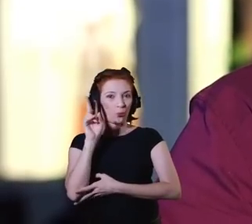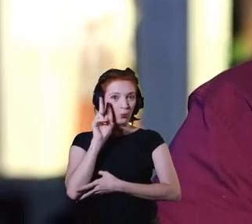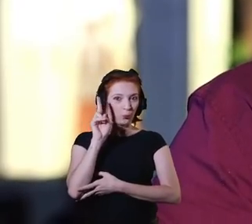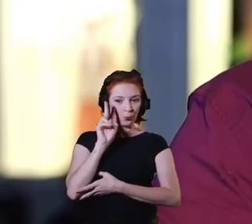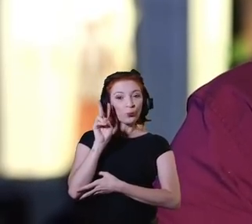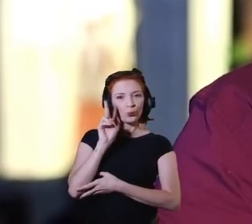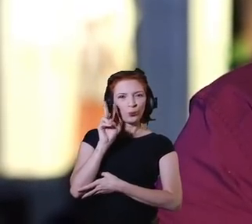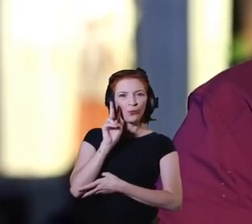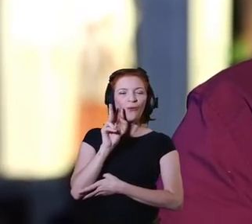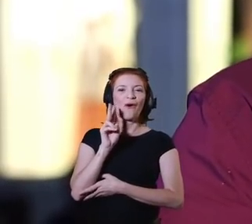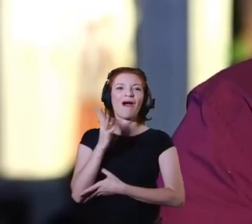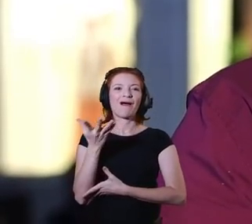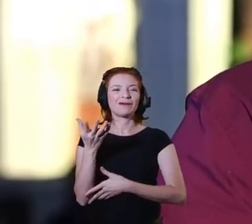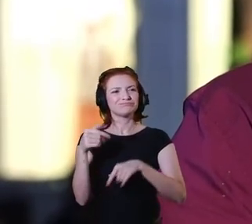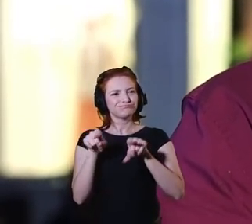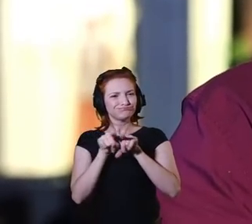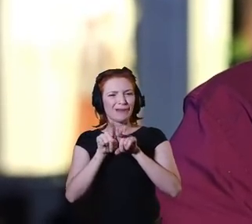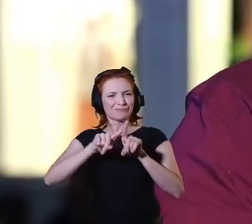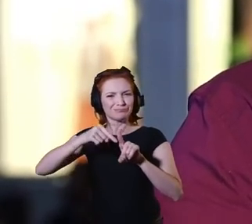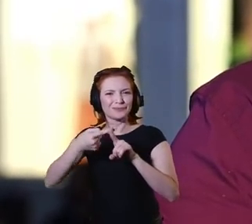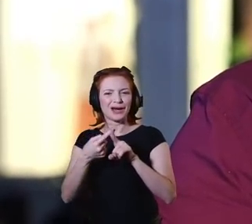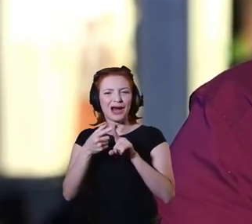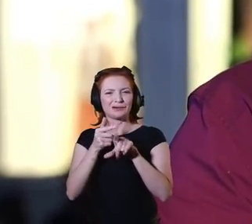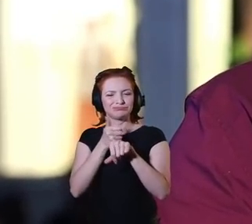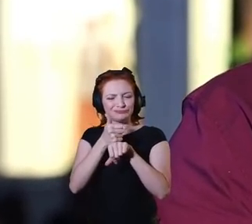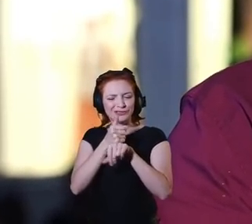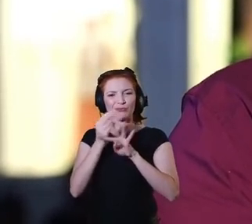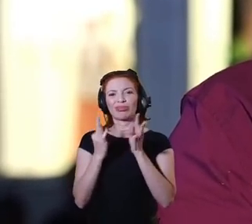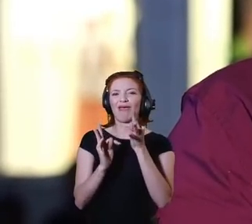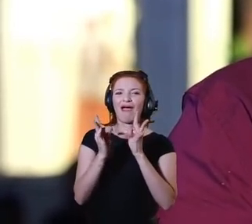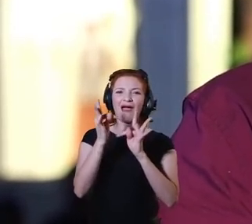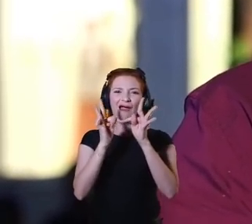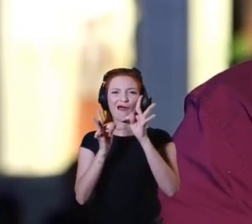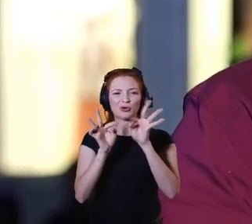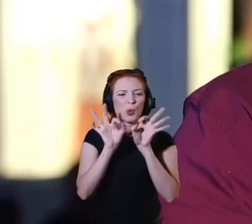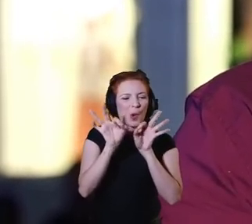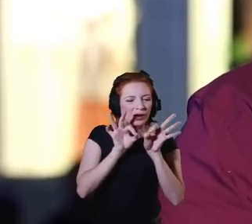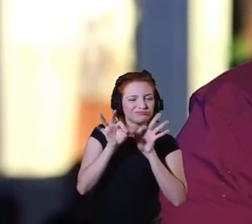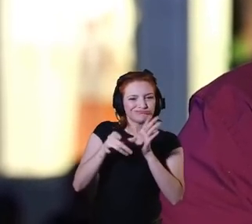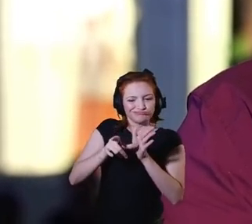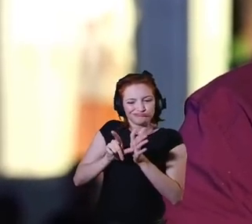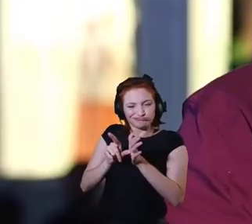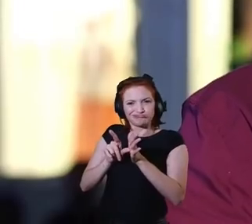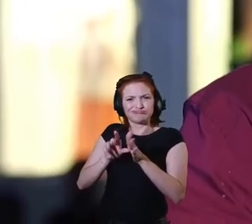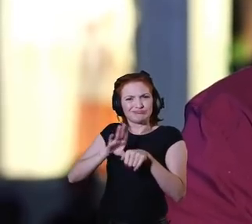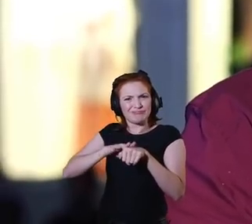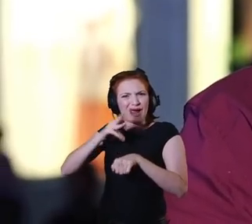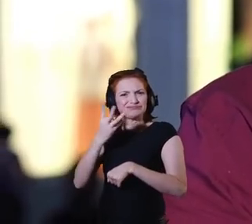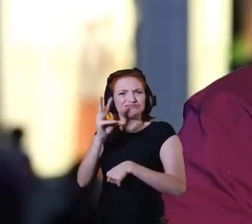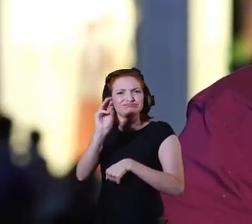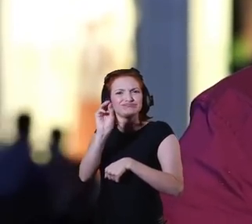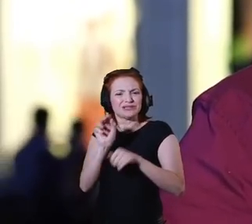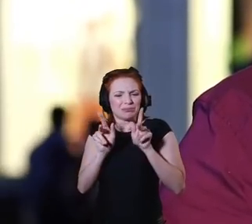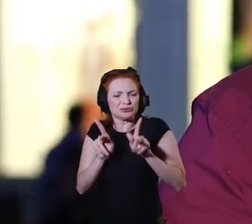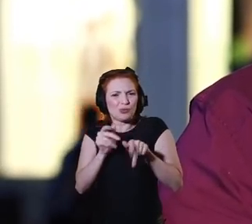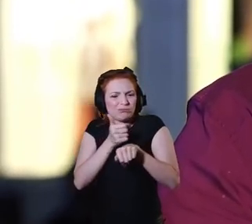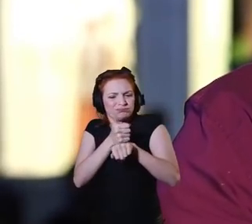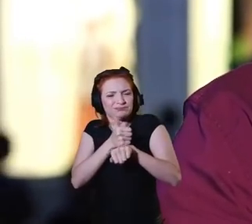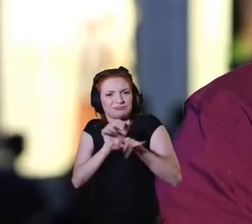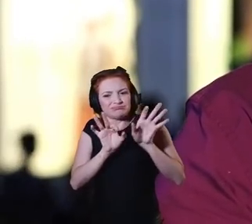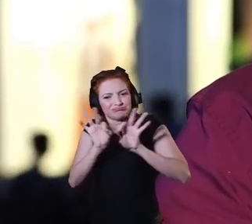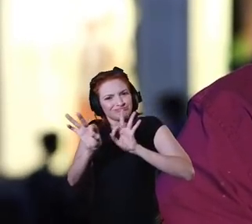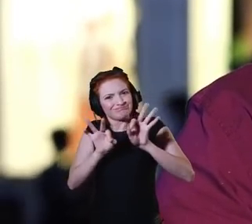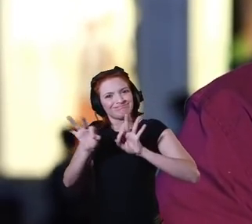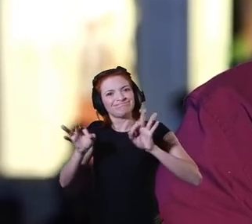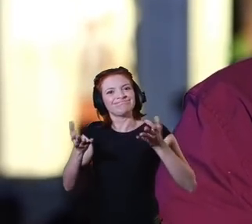já, unindo-se a técnicos, operadores, produção, mais de 30 profissionais que prepararam este